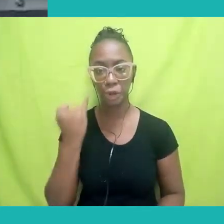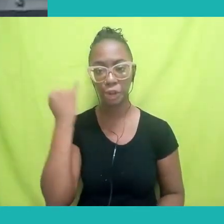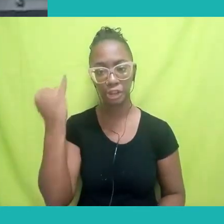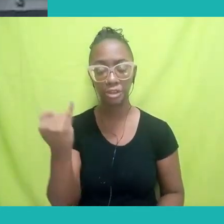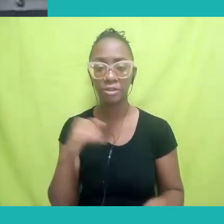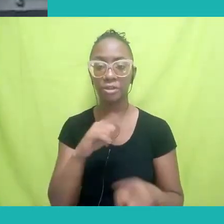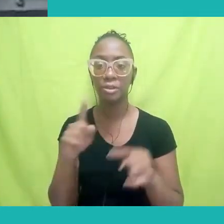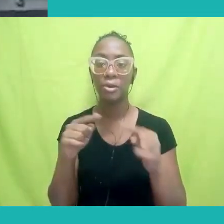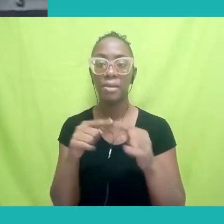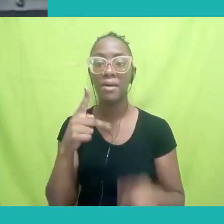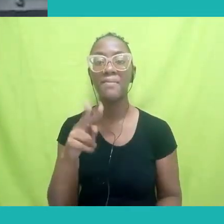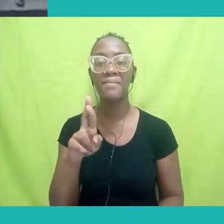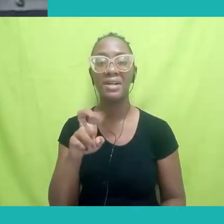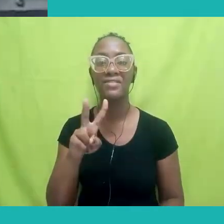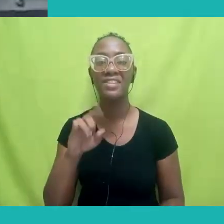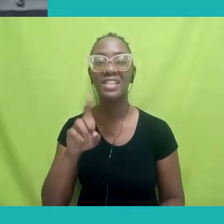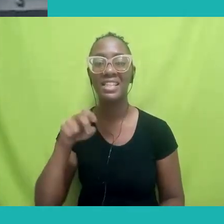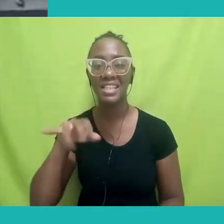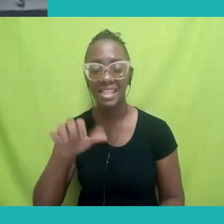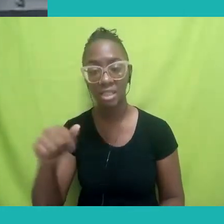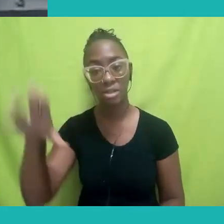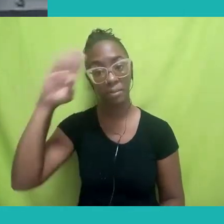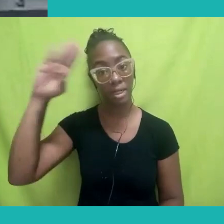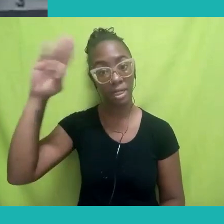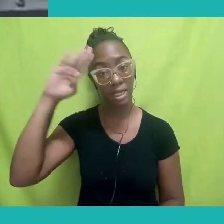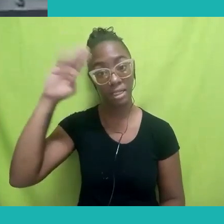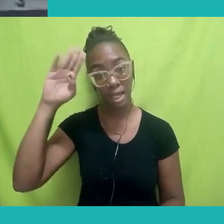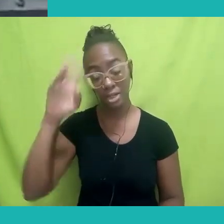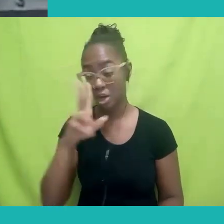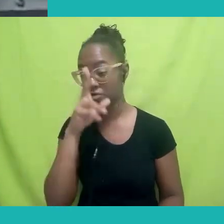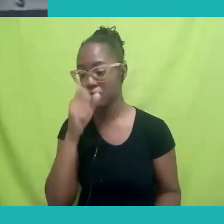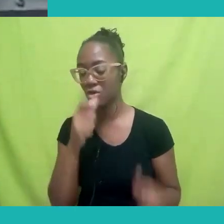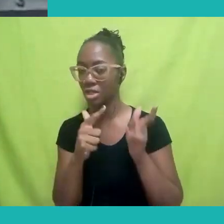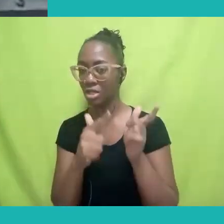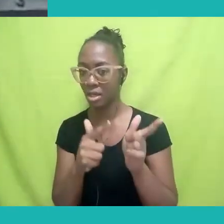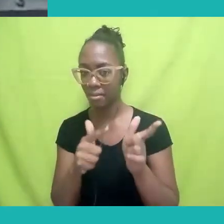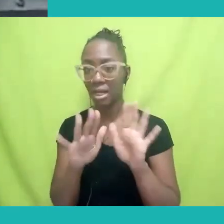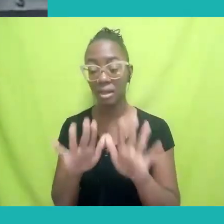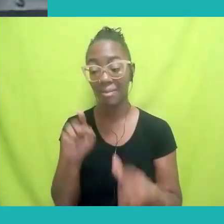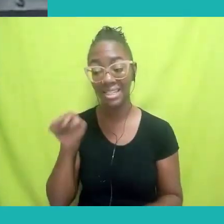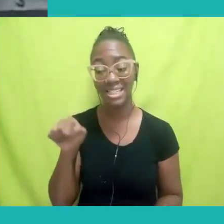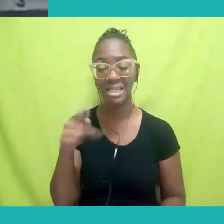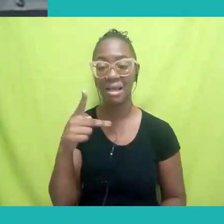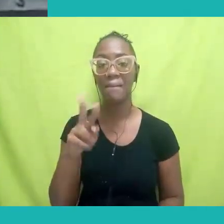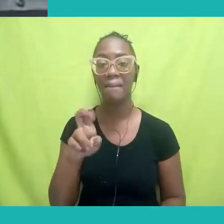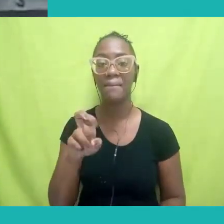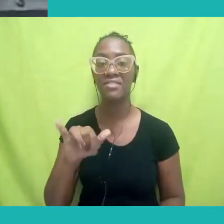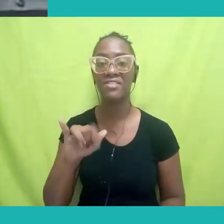regime previdenciário dos militares das Forças Armadas, sendo que esse previdenciário